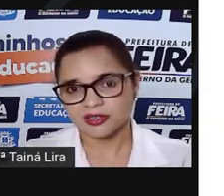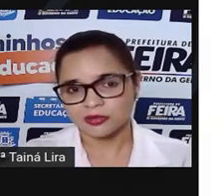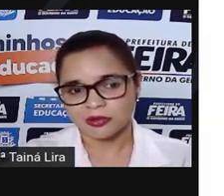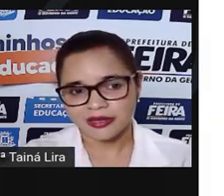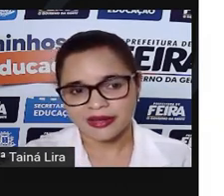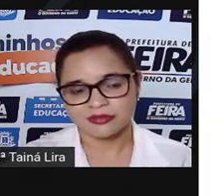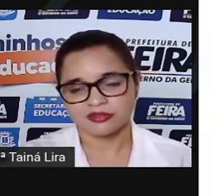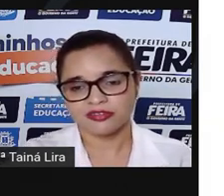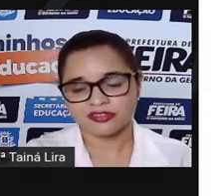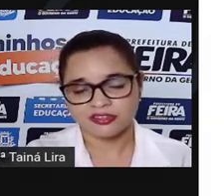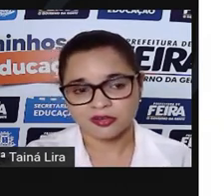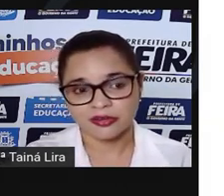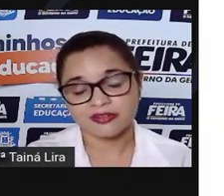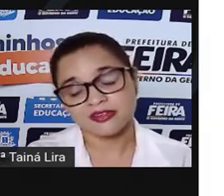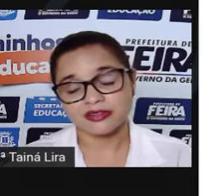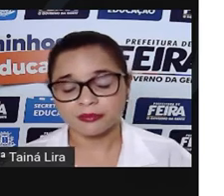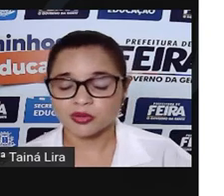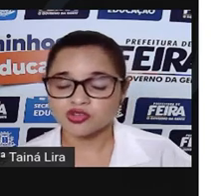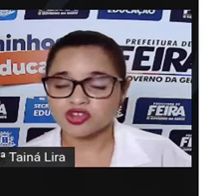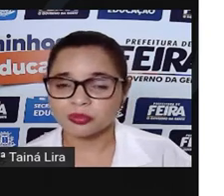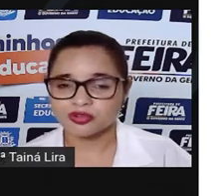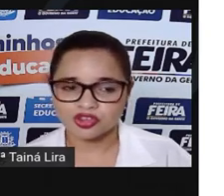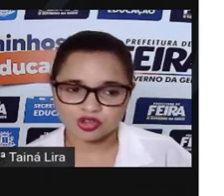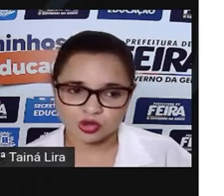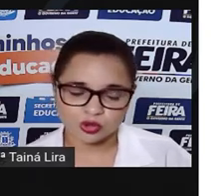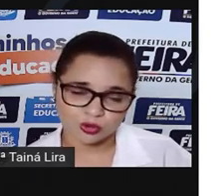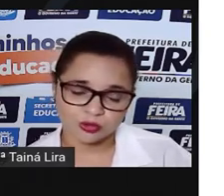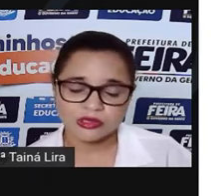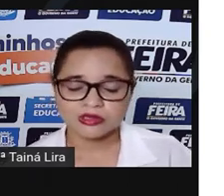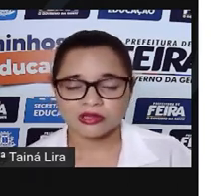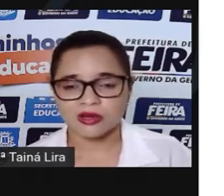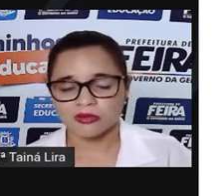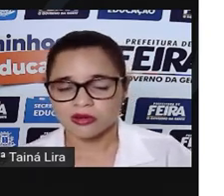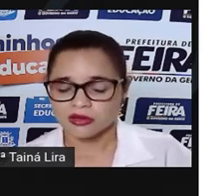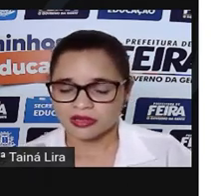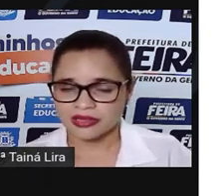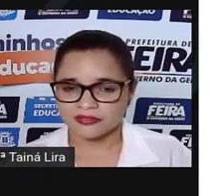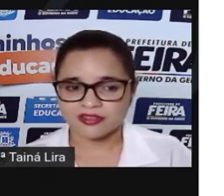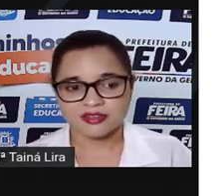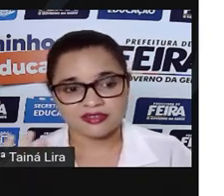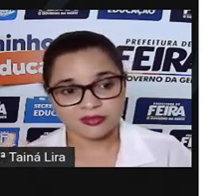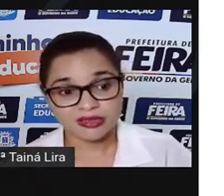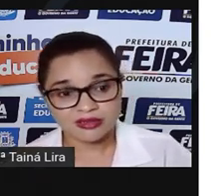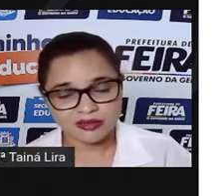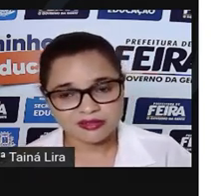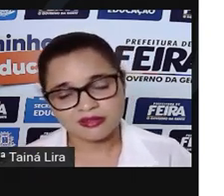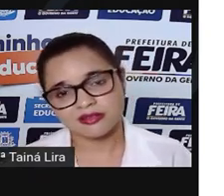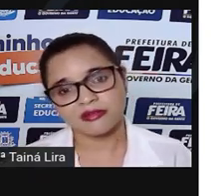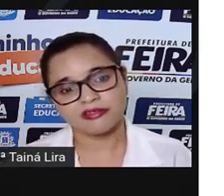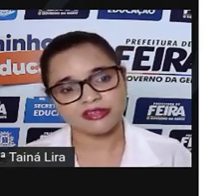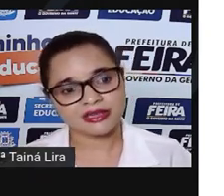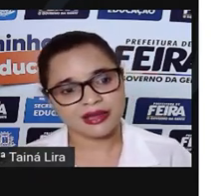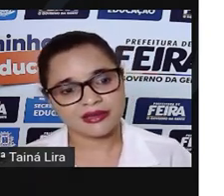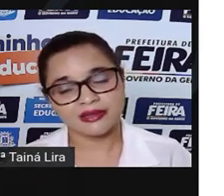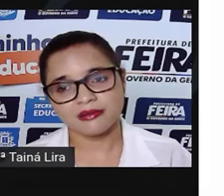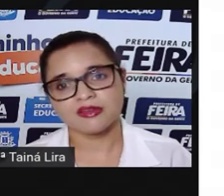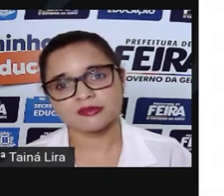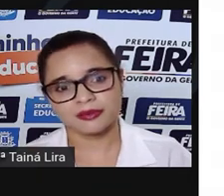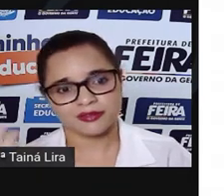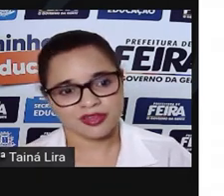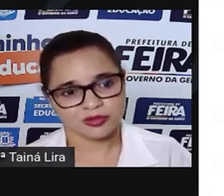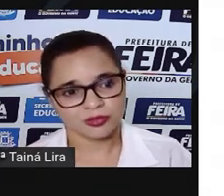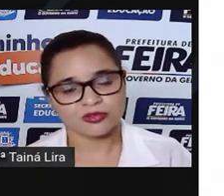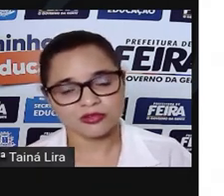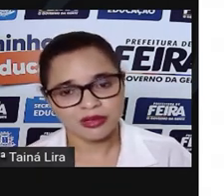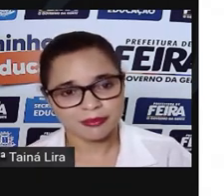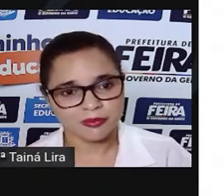limite ali do horário de você se organizar e também o tipo de jogo. Então, vocês são crianças, então evitar, e nem mesmo